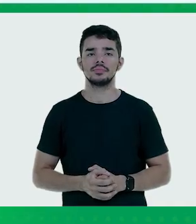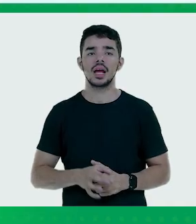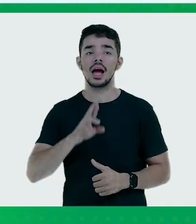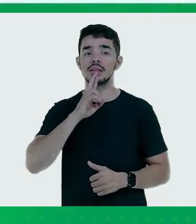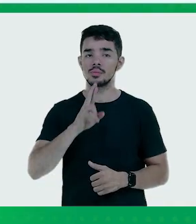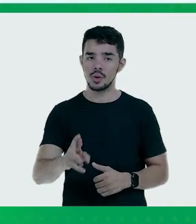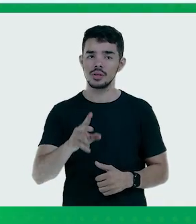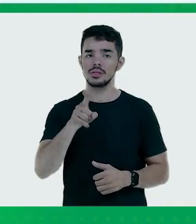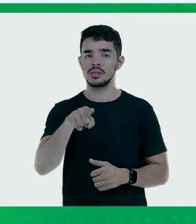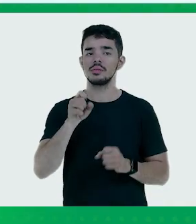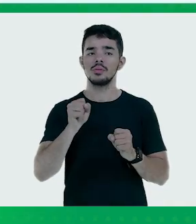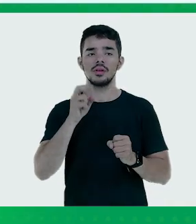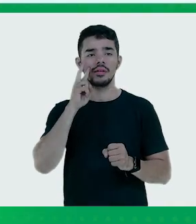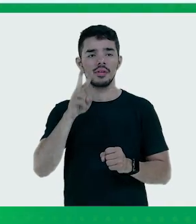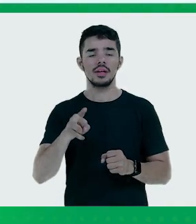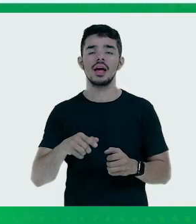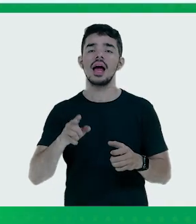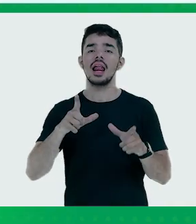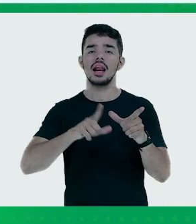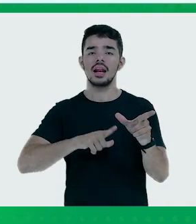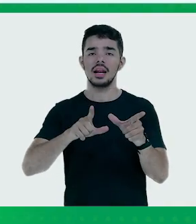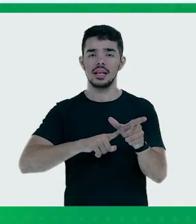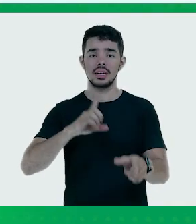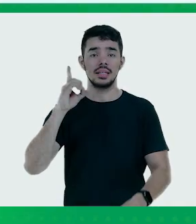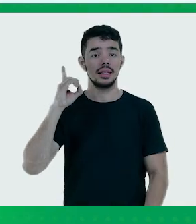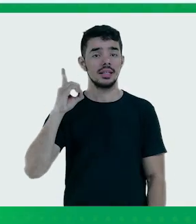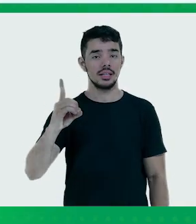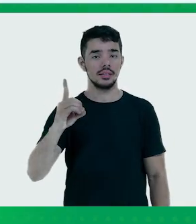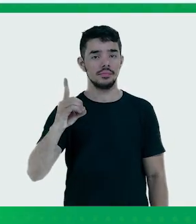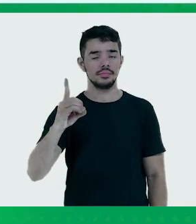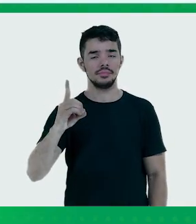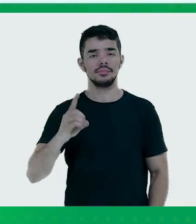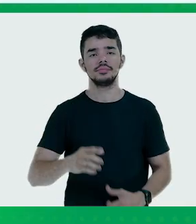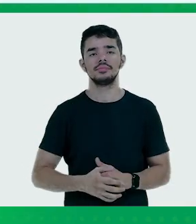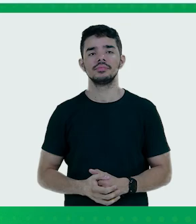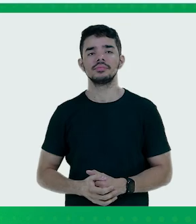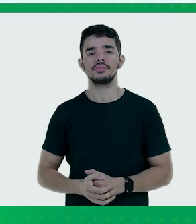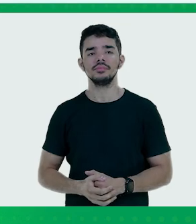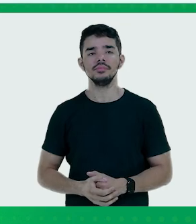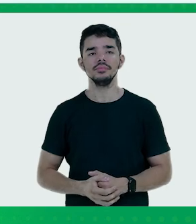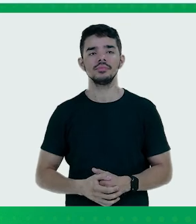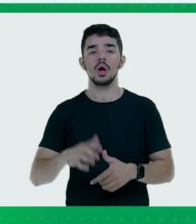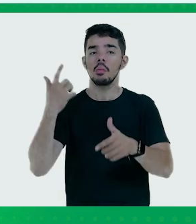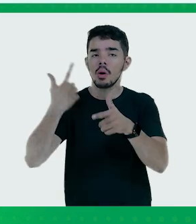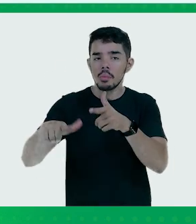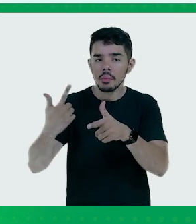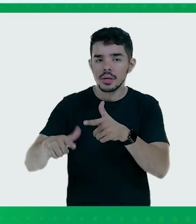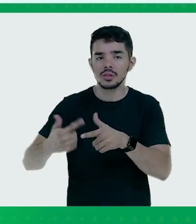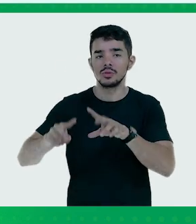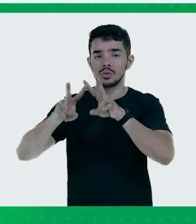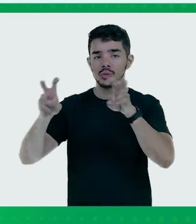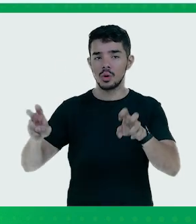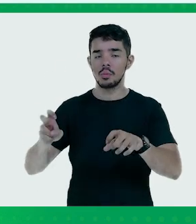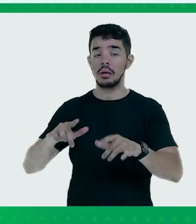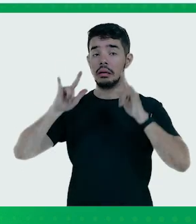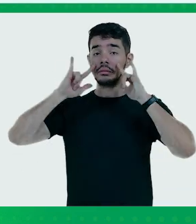gabarito, como vocês podem ver, é a letra D. Problematiza o